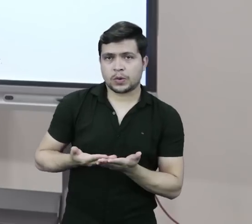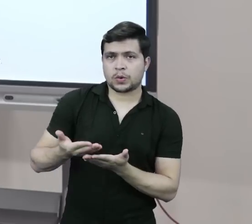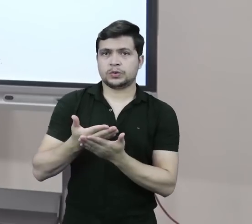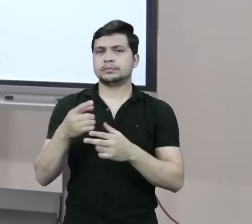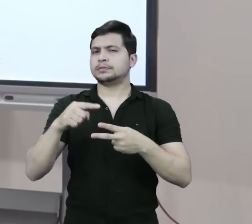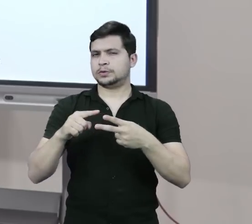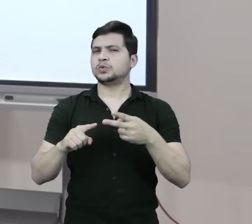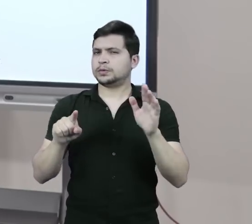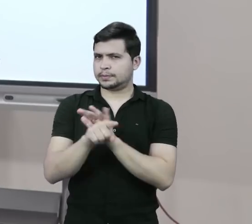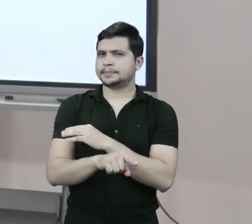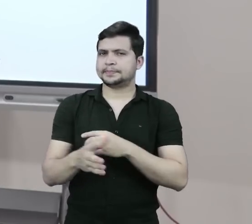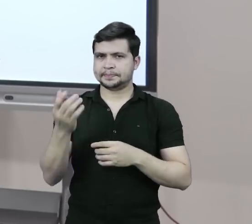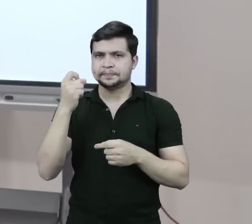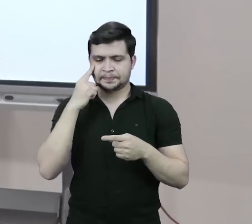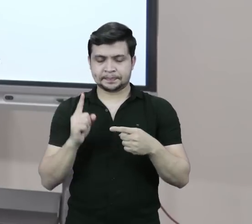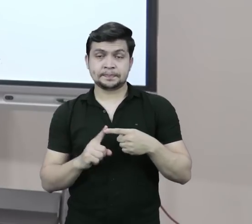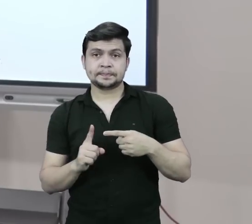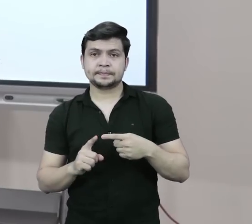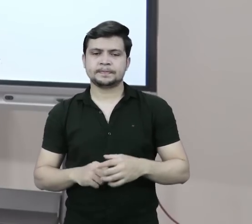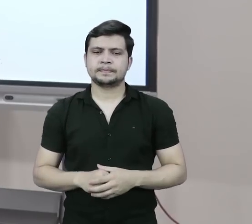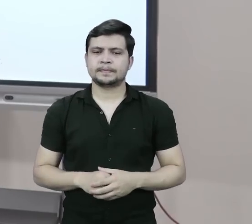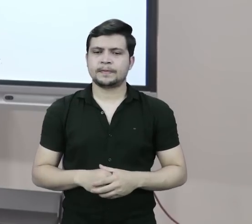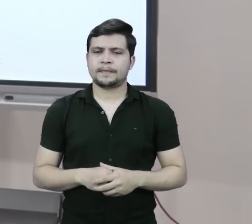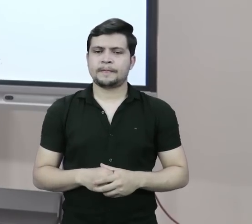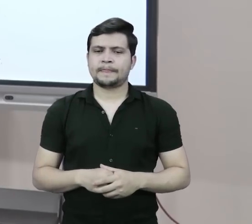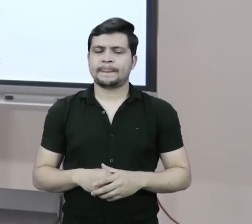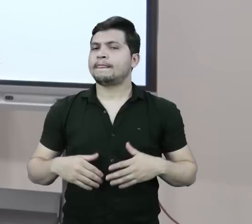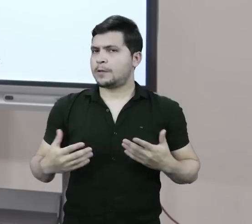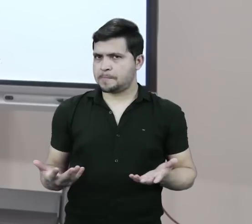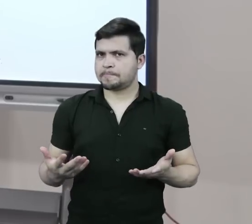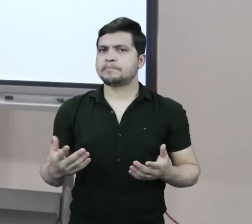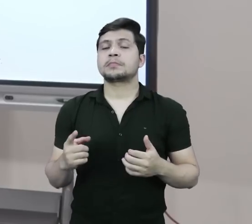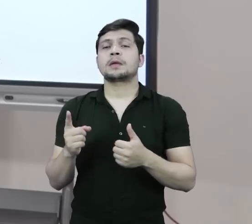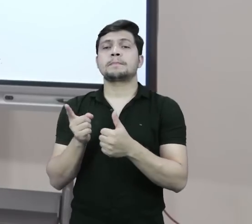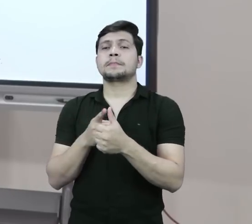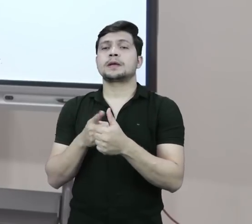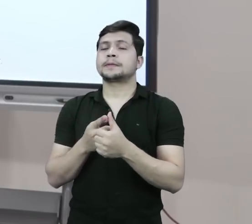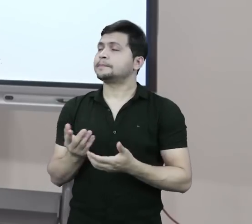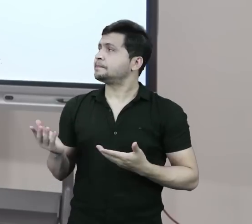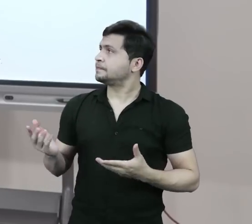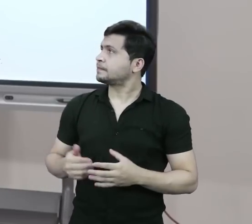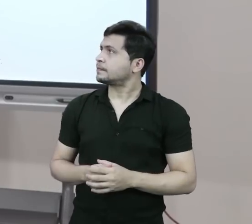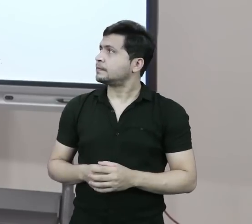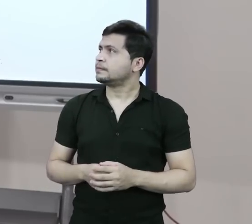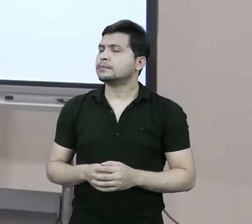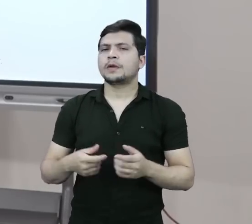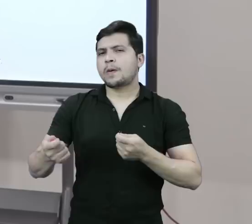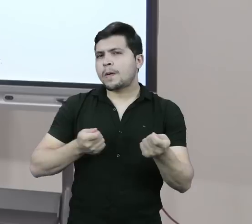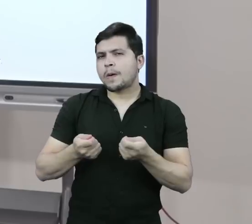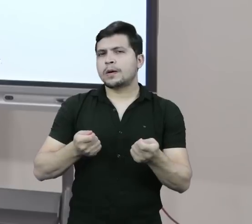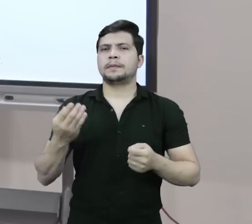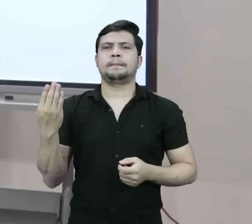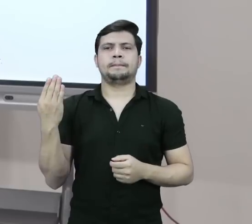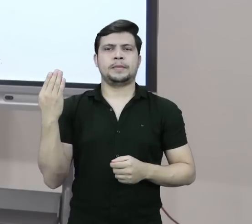gente fixar o nosso conhecimento. Vamos lá, fazer a leitura. Então, nessa primeira questão aqui, nós temos o controle